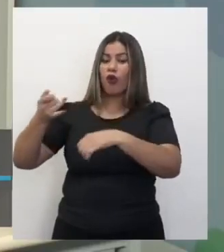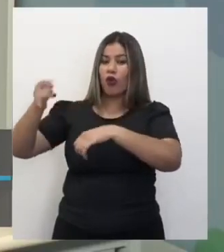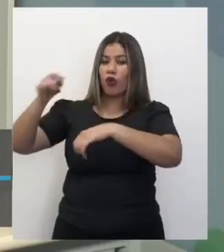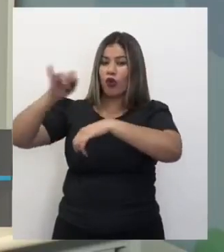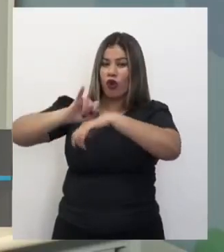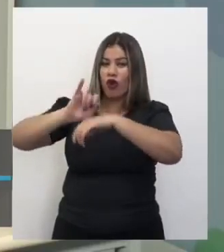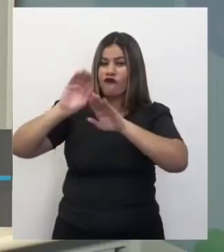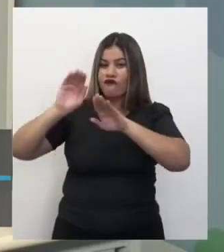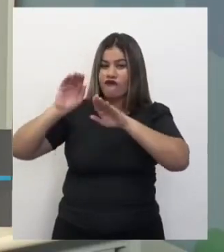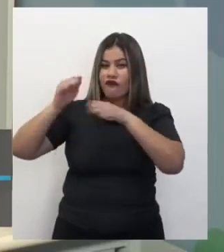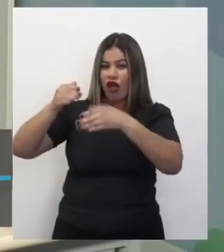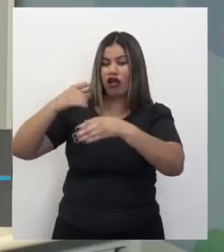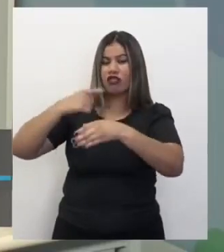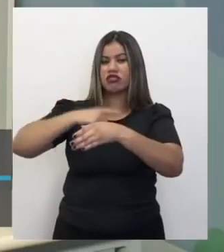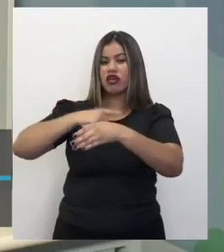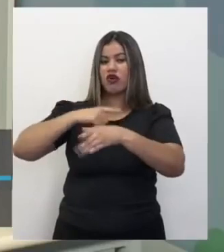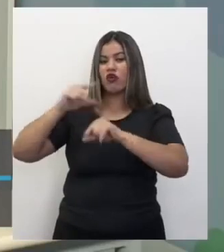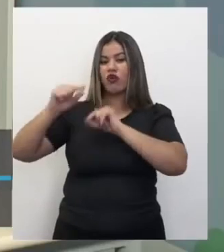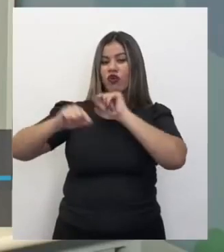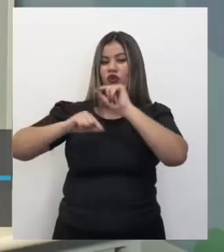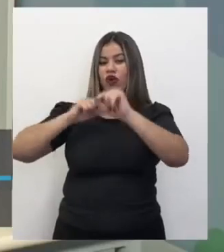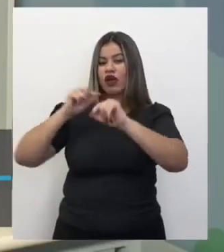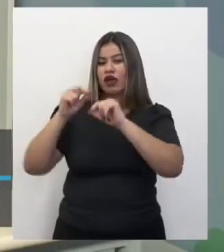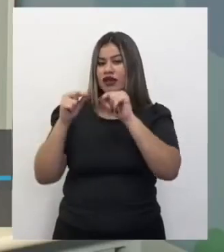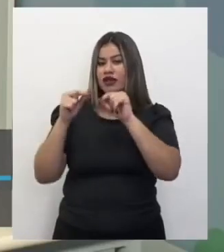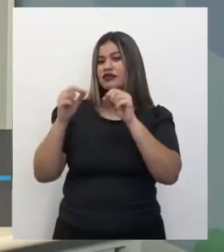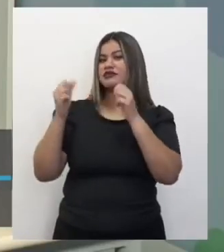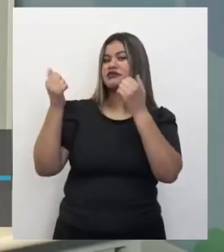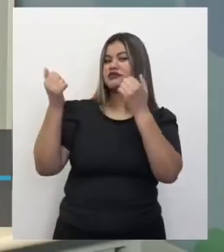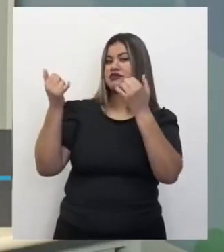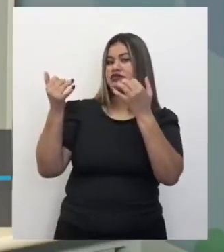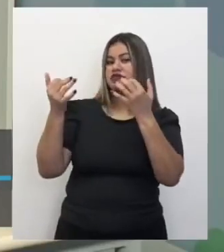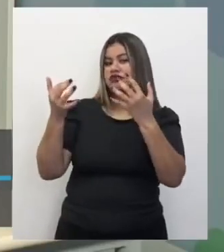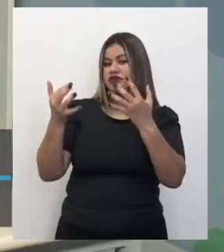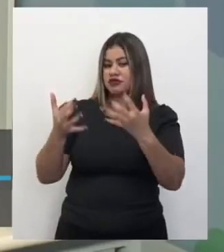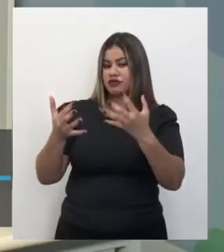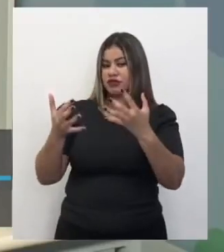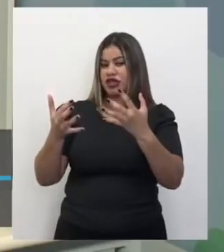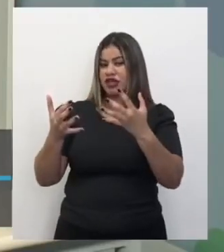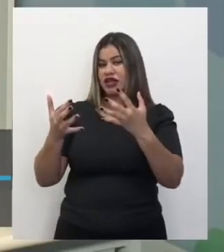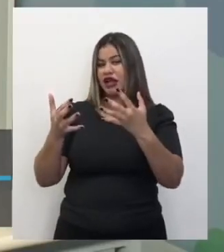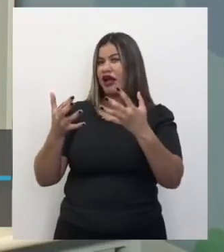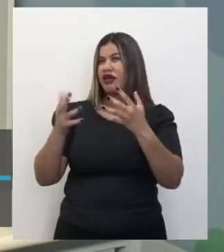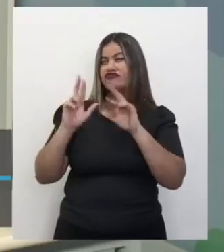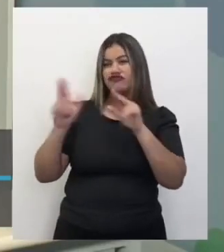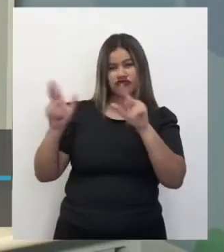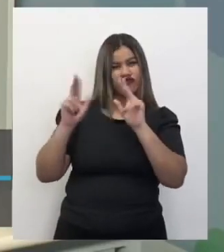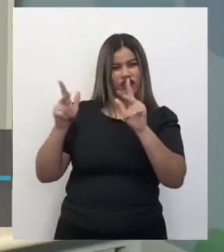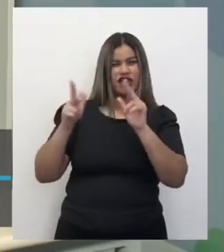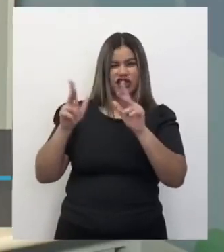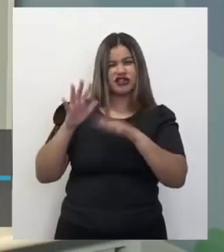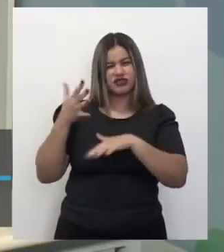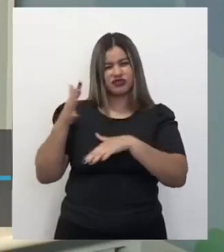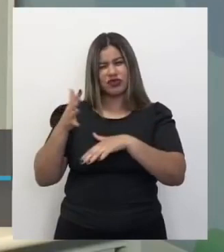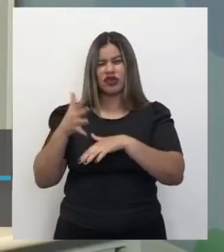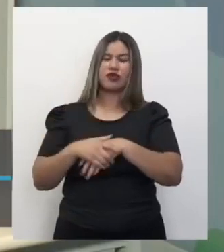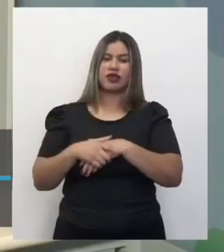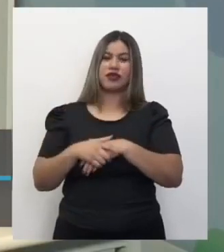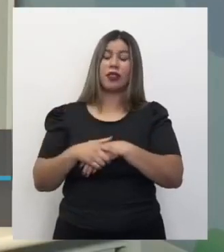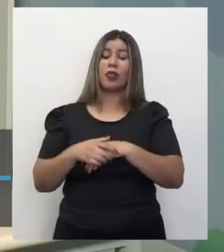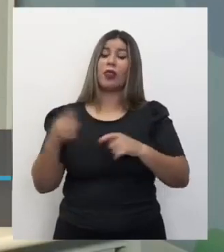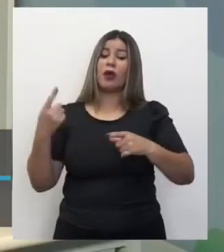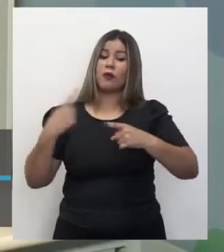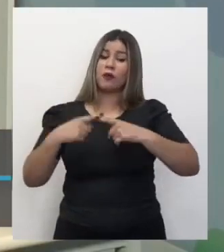ali, ele tá querendo dizer alguma coisa meio que fora da caixinha, vamos dizer assim. Tá. Porque